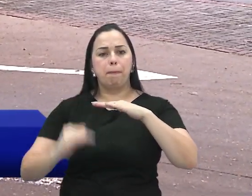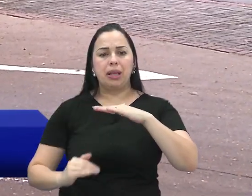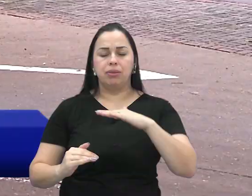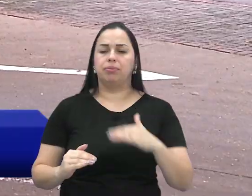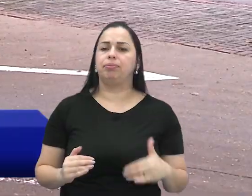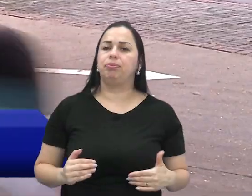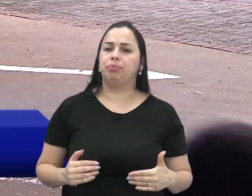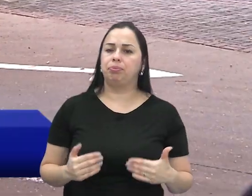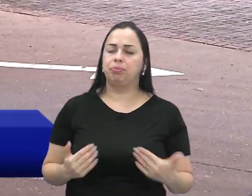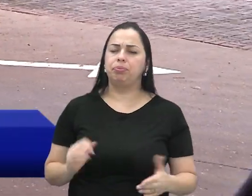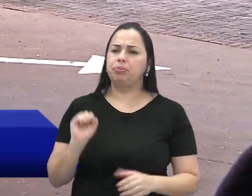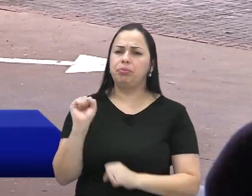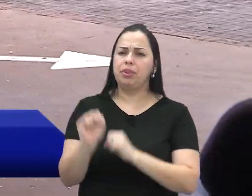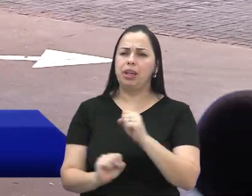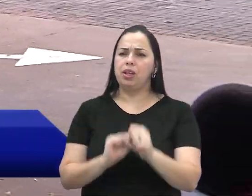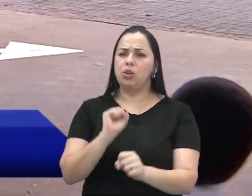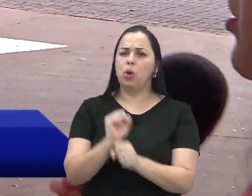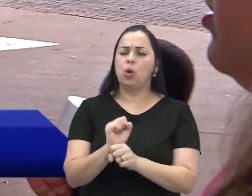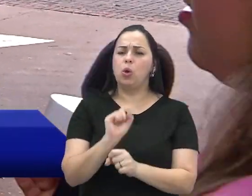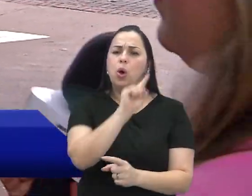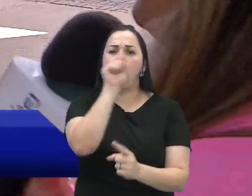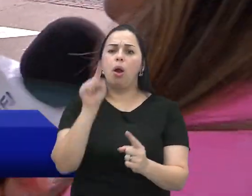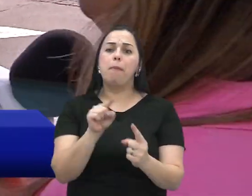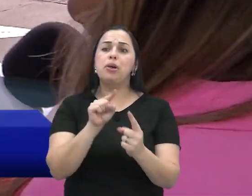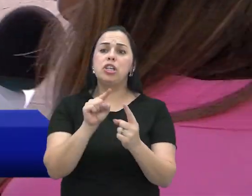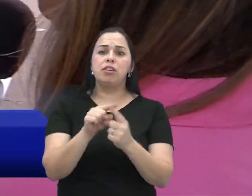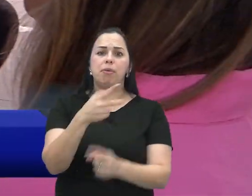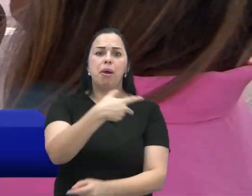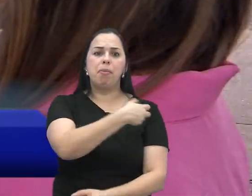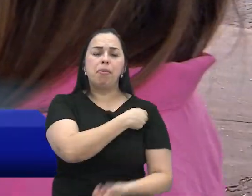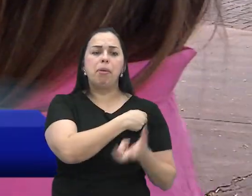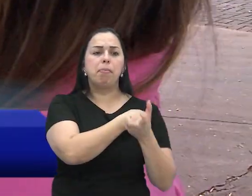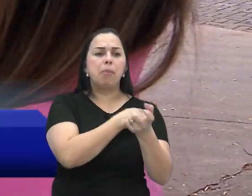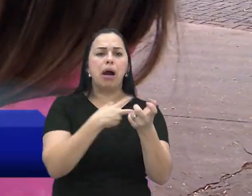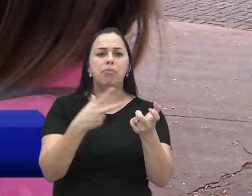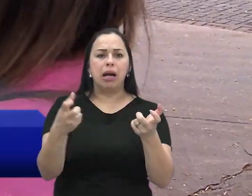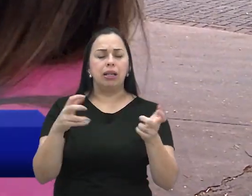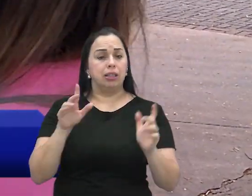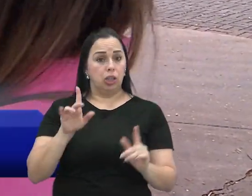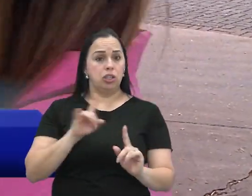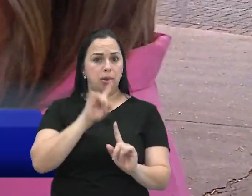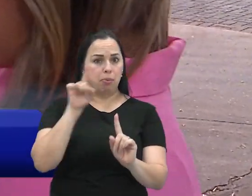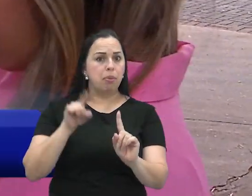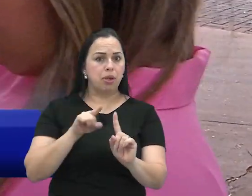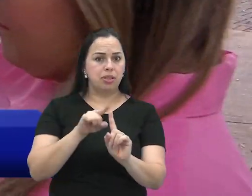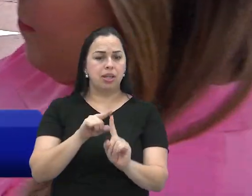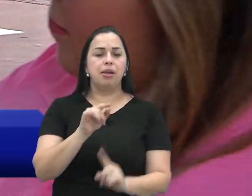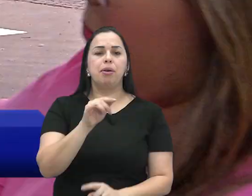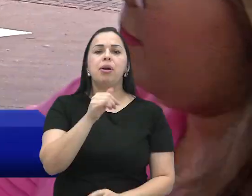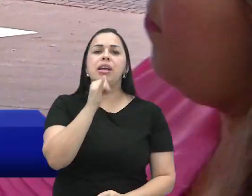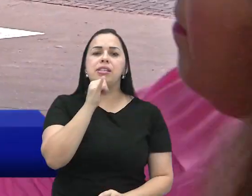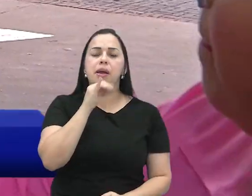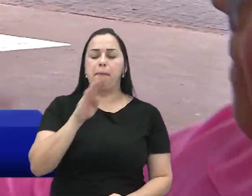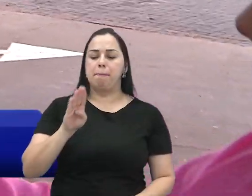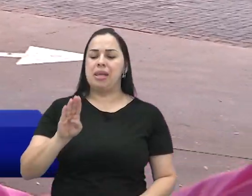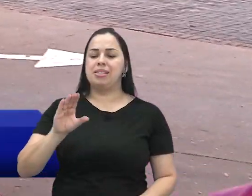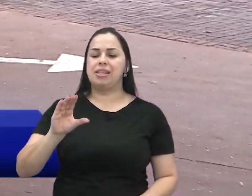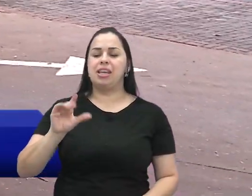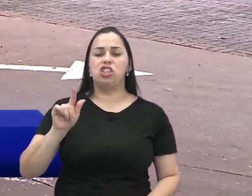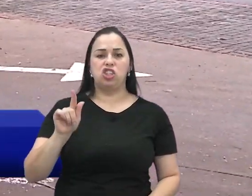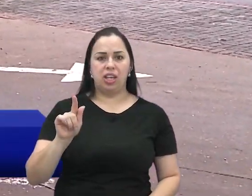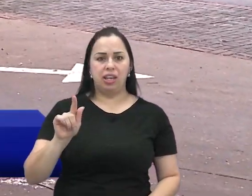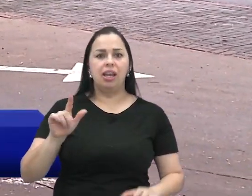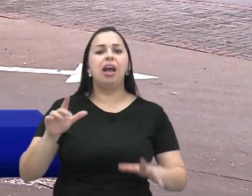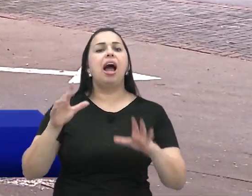crianças também. E esse ano, qual que é a meta de aplicação de vacinas na cidade? Então, a gente sempre tem uma meta, por exemplo, BCG e